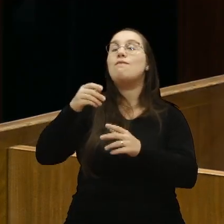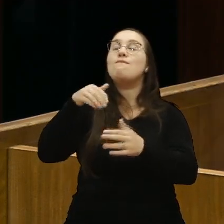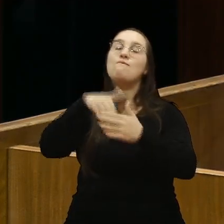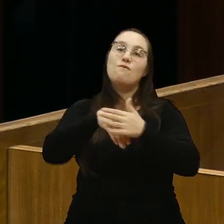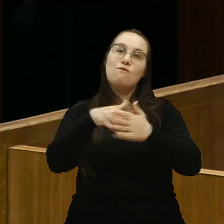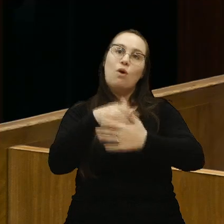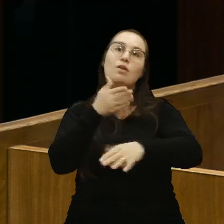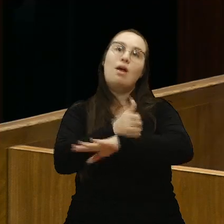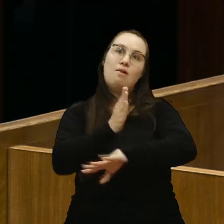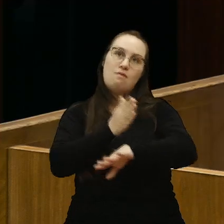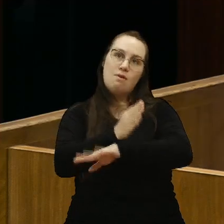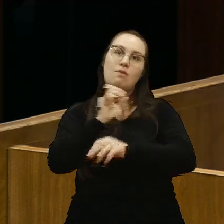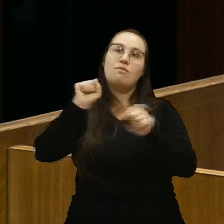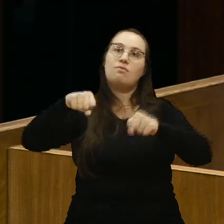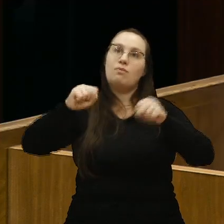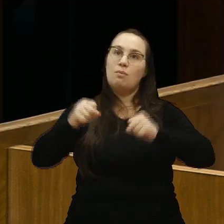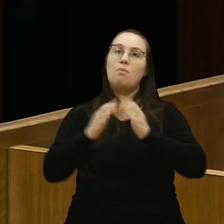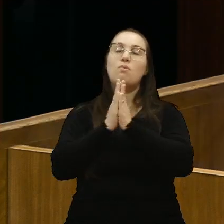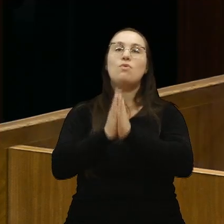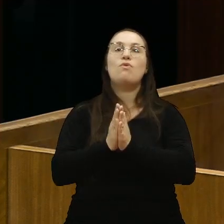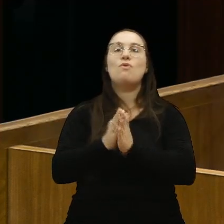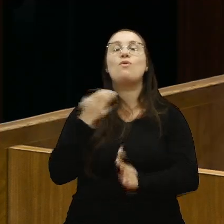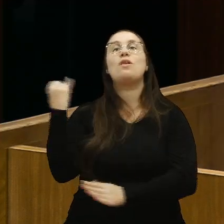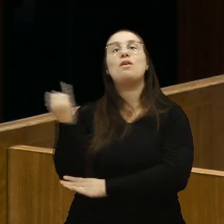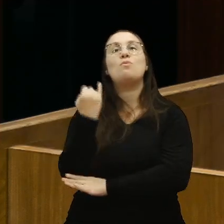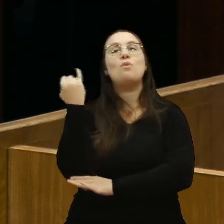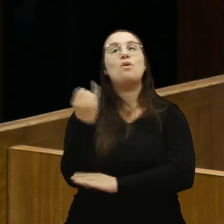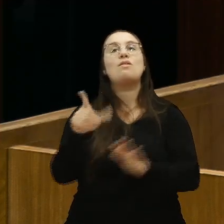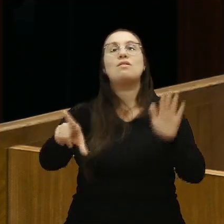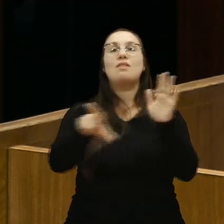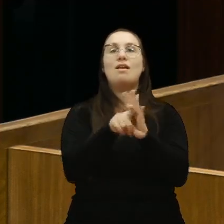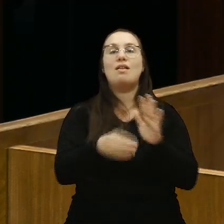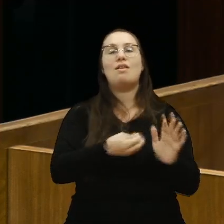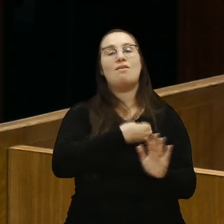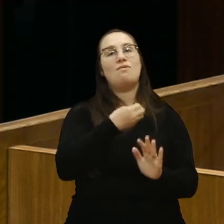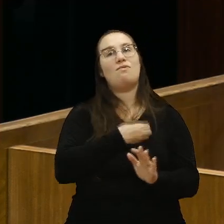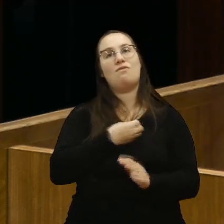favorável e verifiquem realmente a importância dessa lei na vida